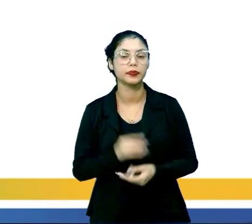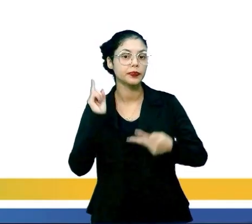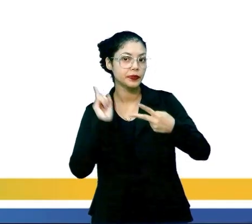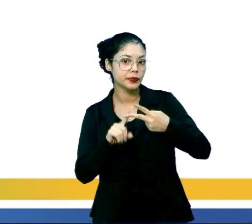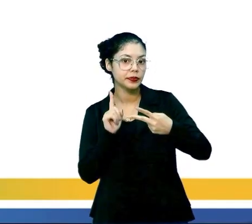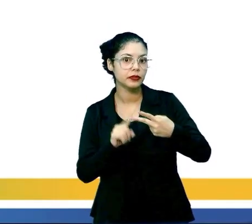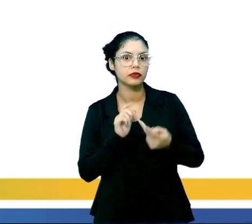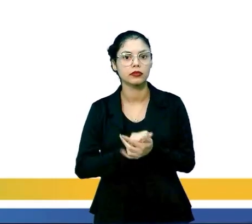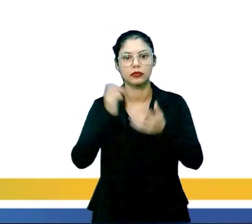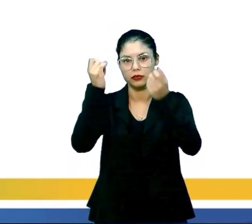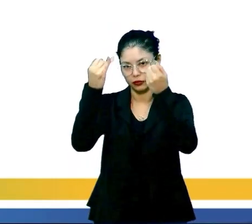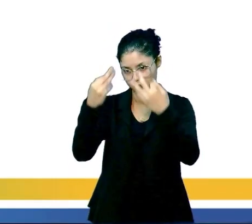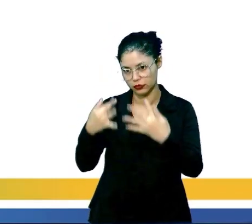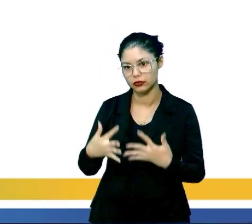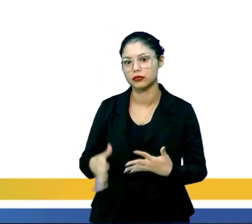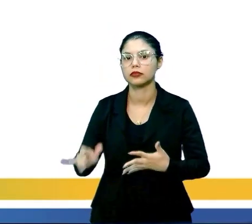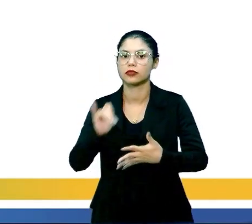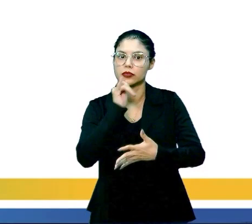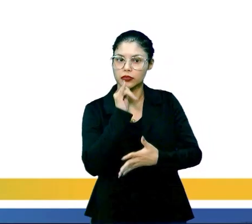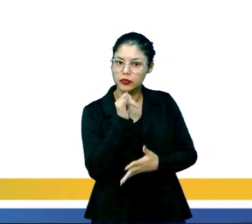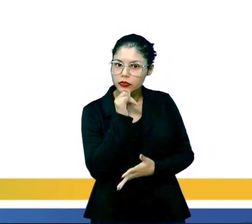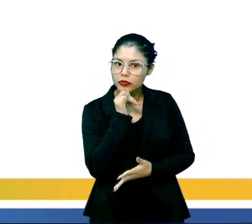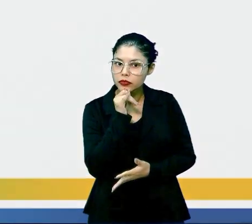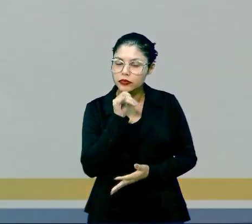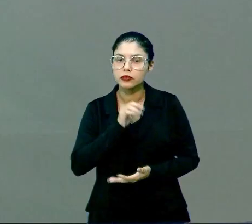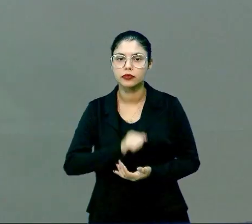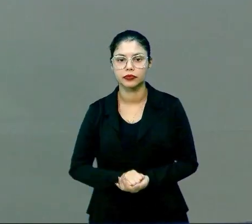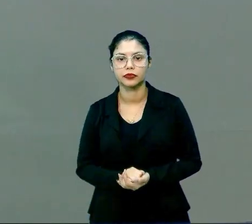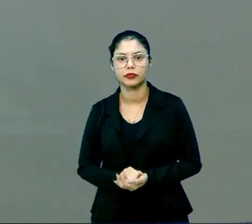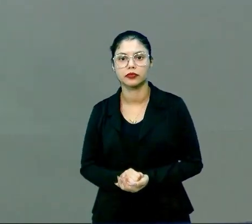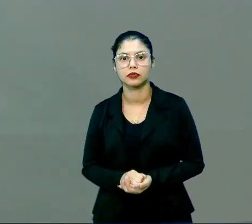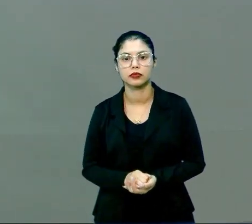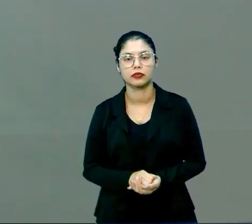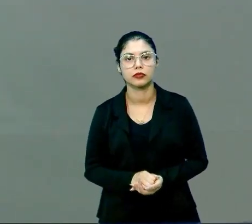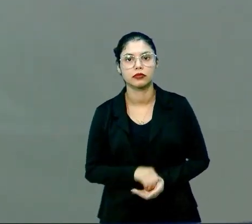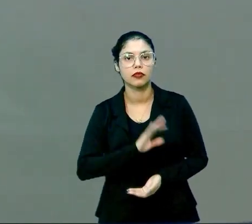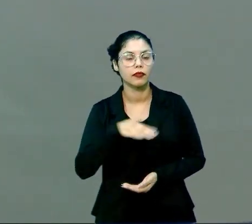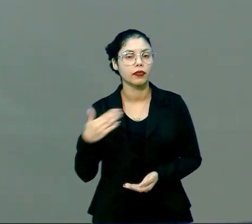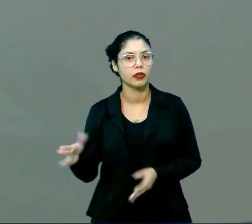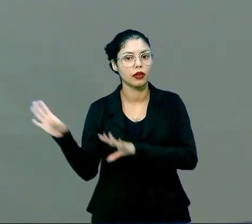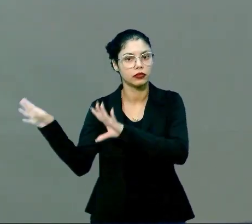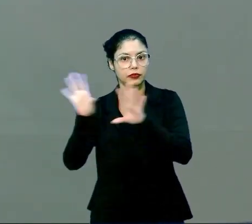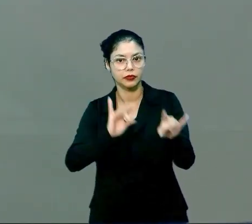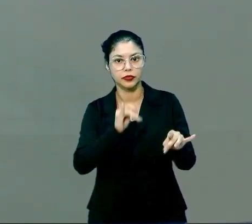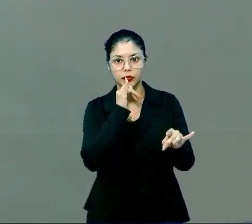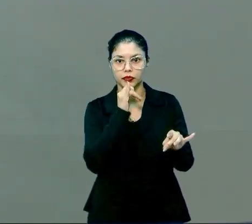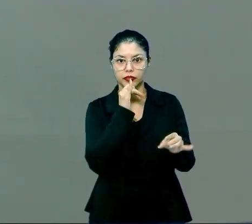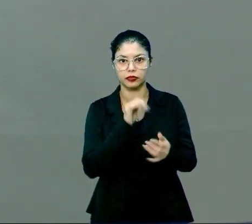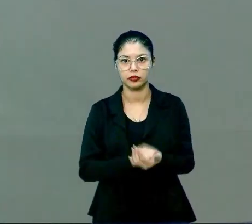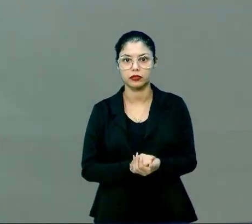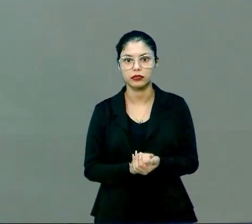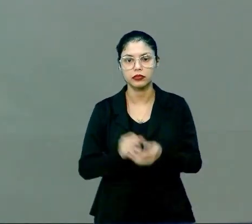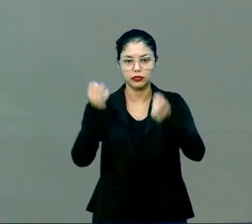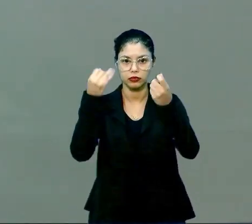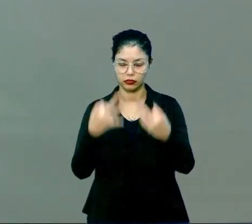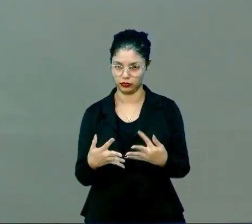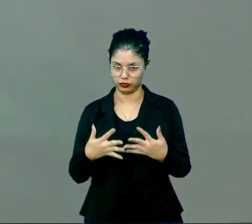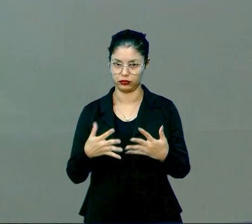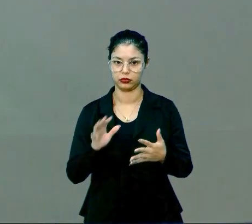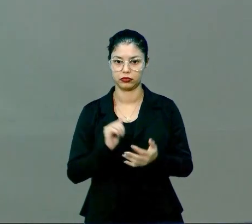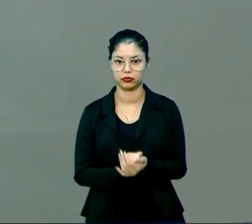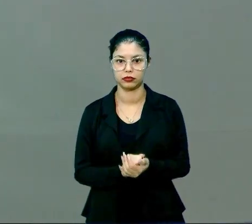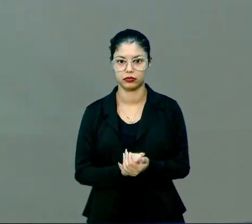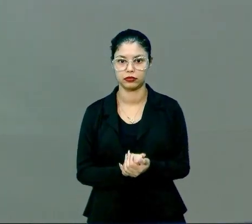No segundo momento, você vai trazer explicações e exemplos. É quando você traz, por exemplo,